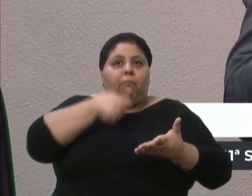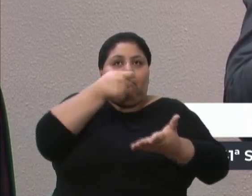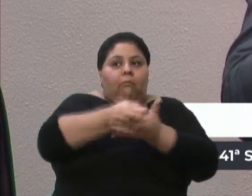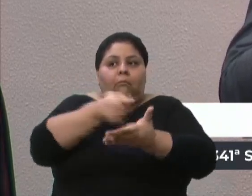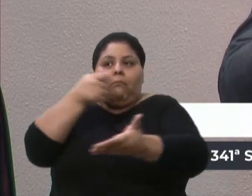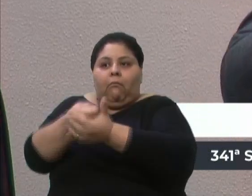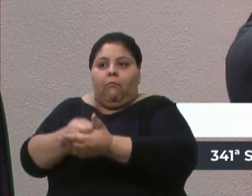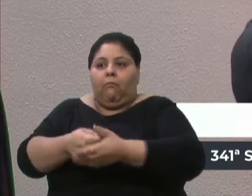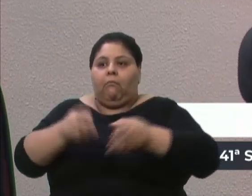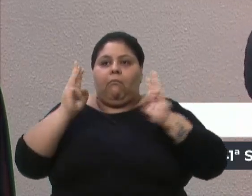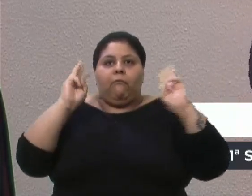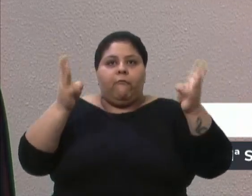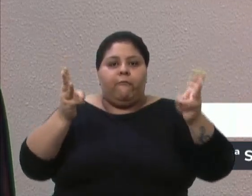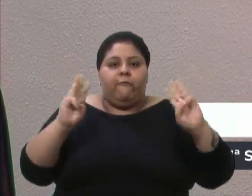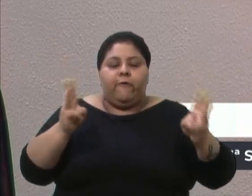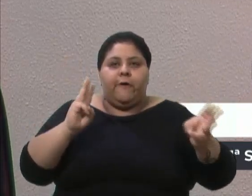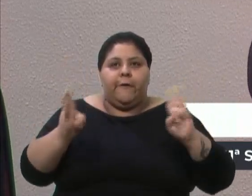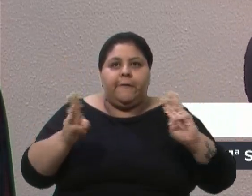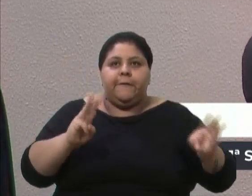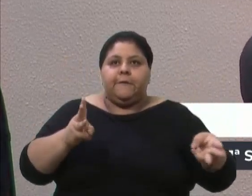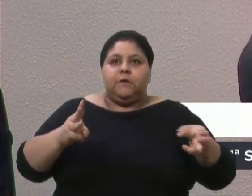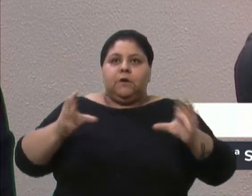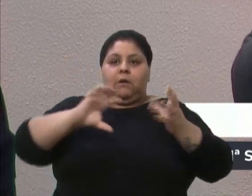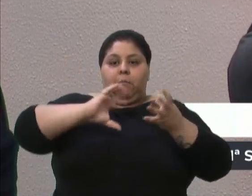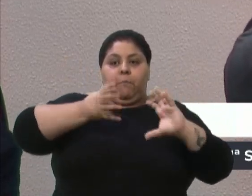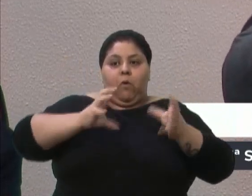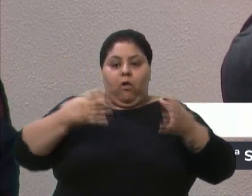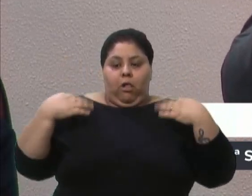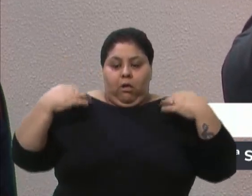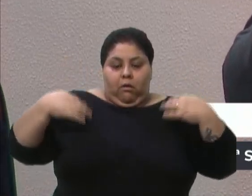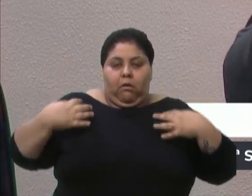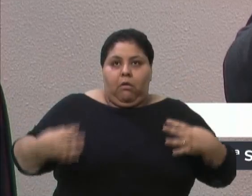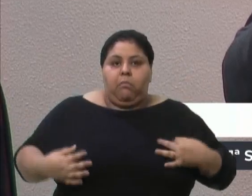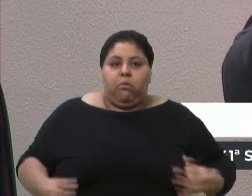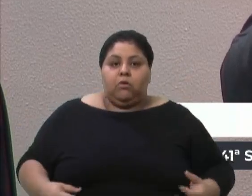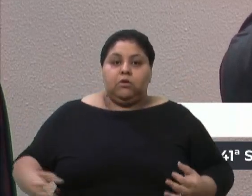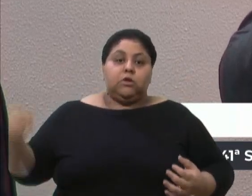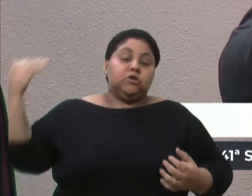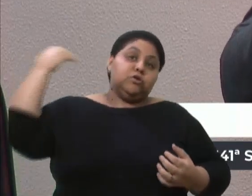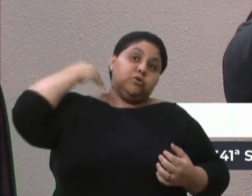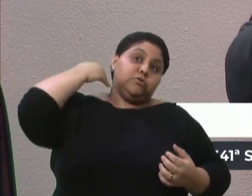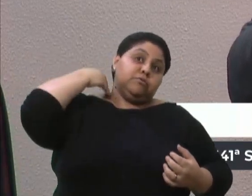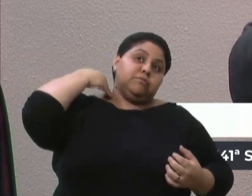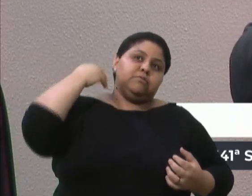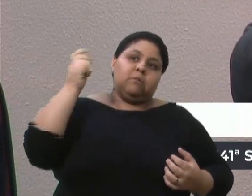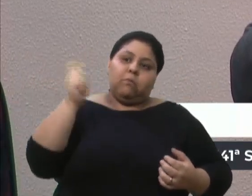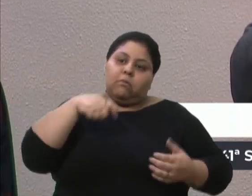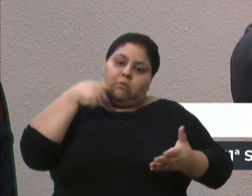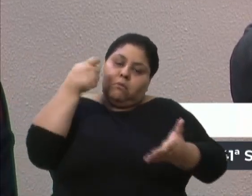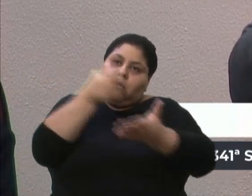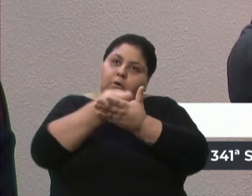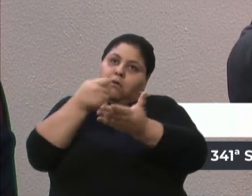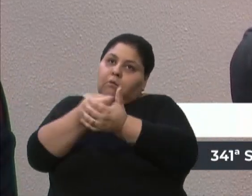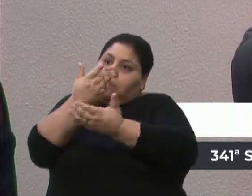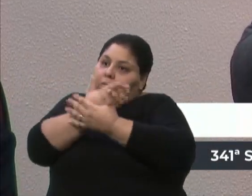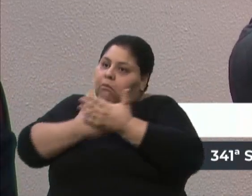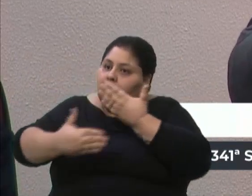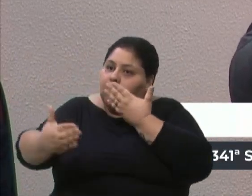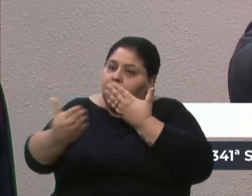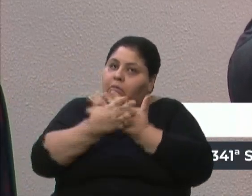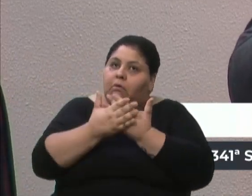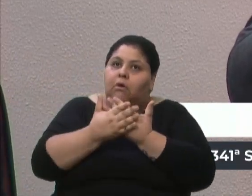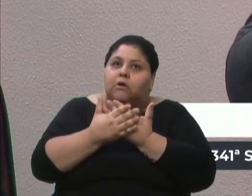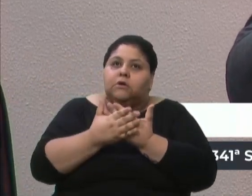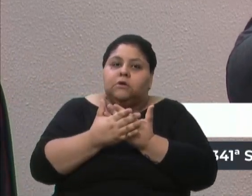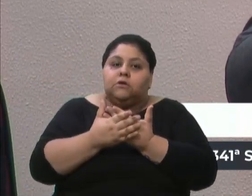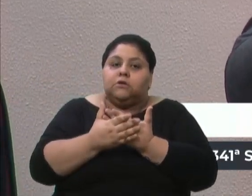o fardamento, a bola, o juiz, elas têm que pagar toda a